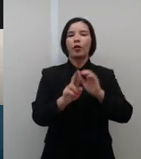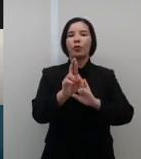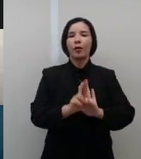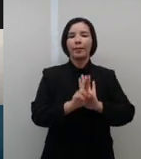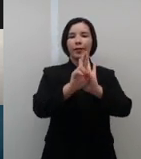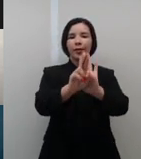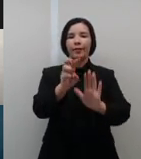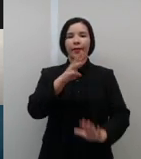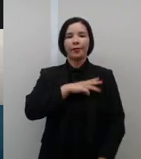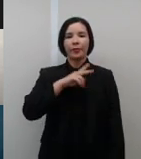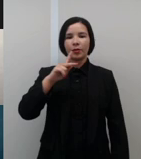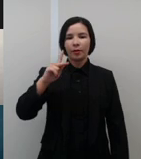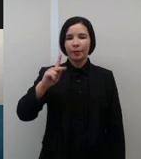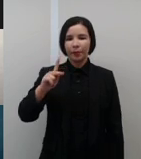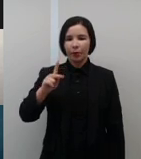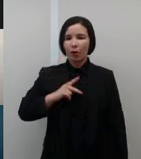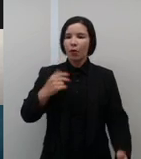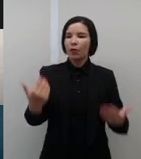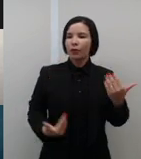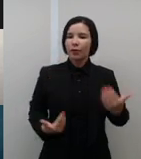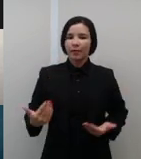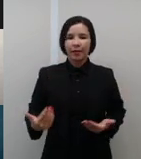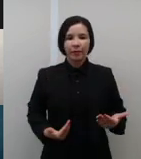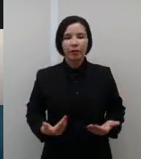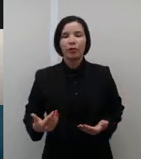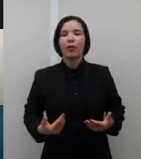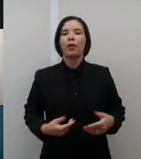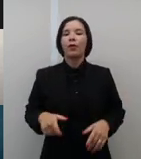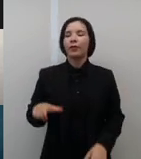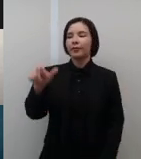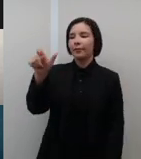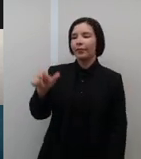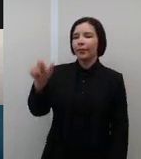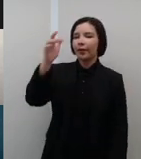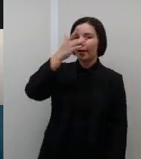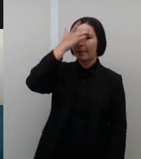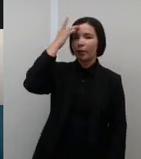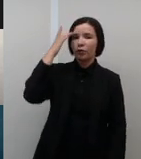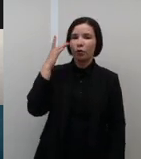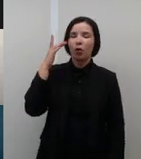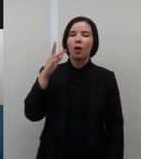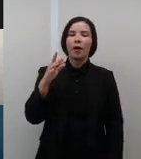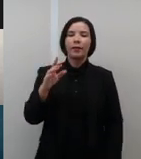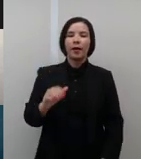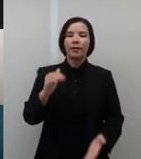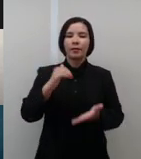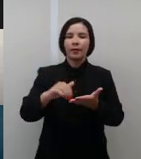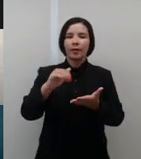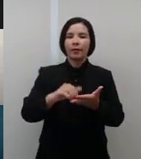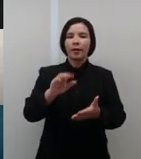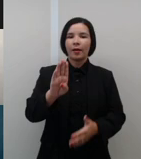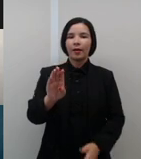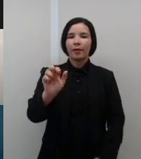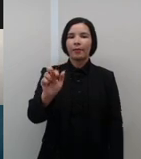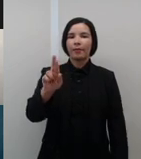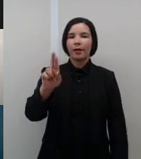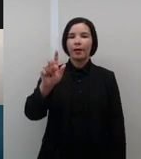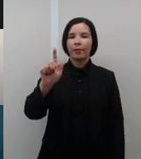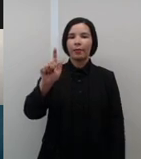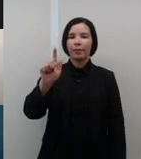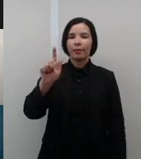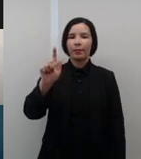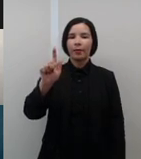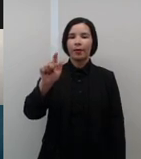nossos servidores, que faço na pessoa da doutora Bárbara Amorim, também a todos que nos